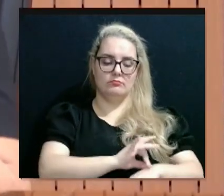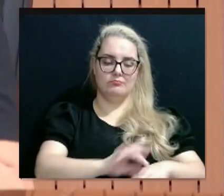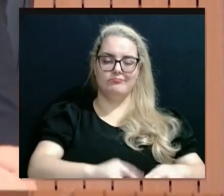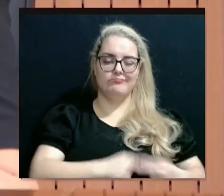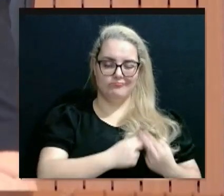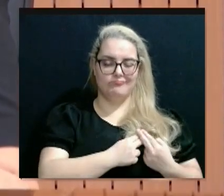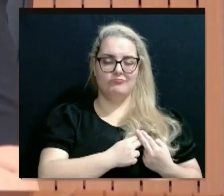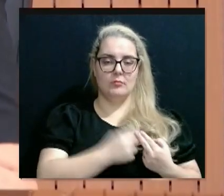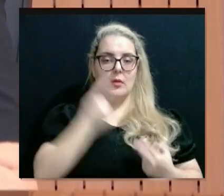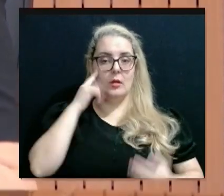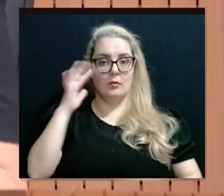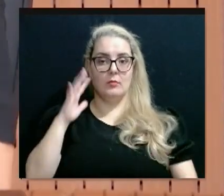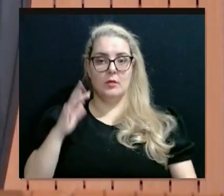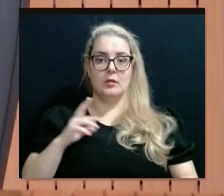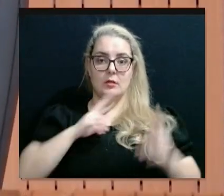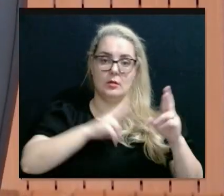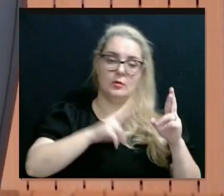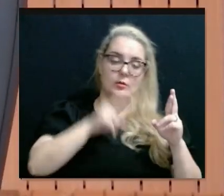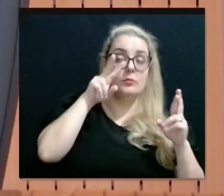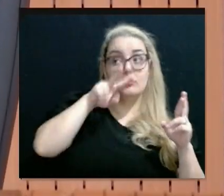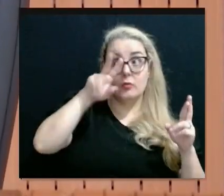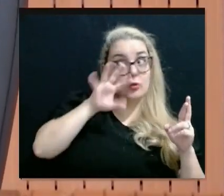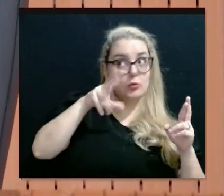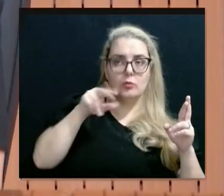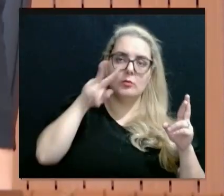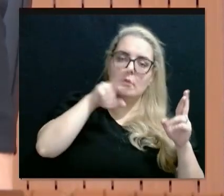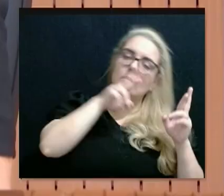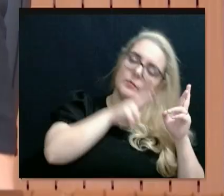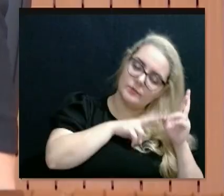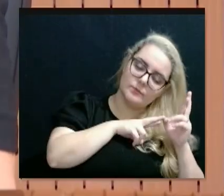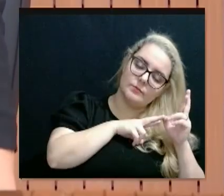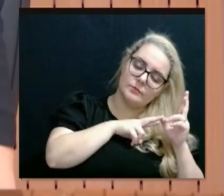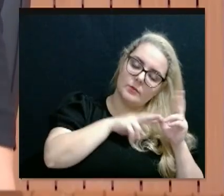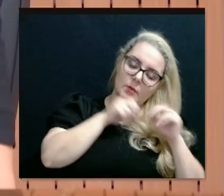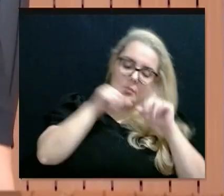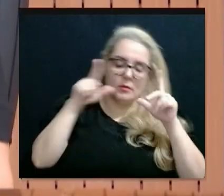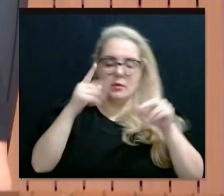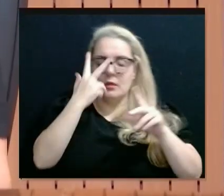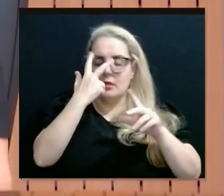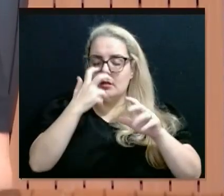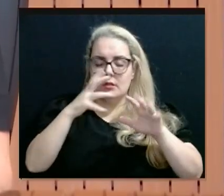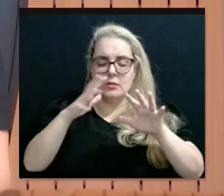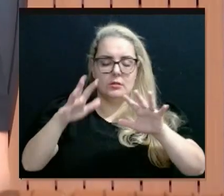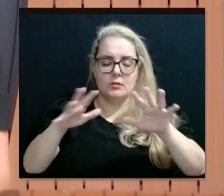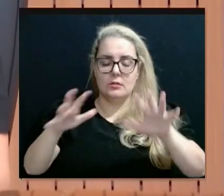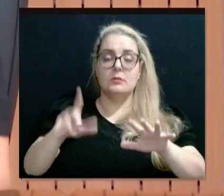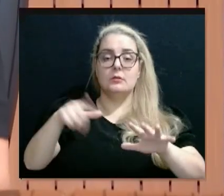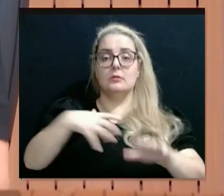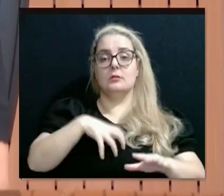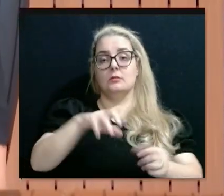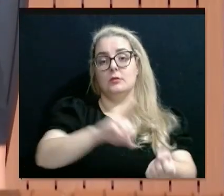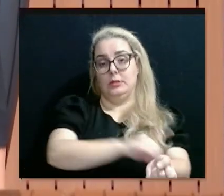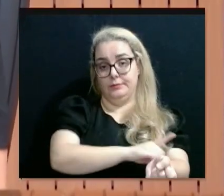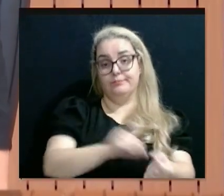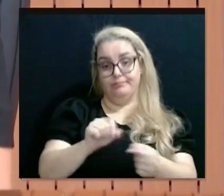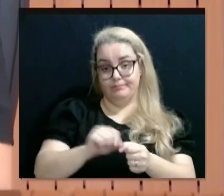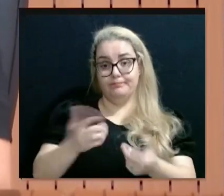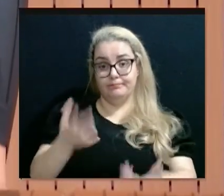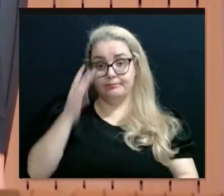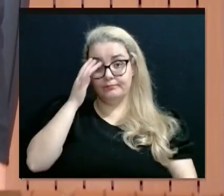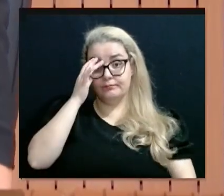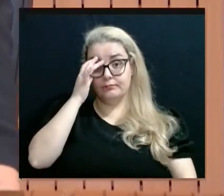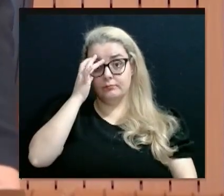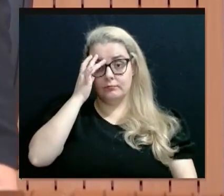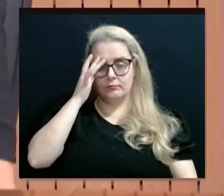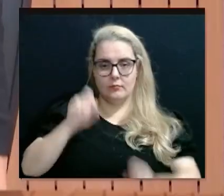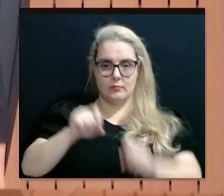dormir enxergando e acordar cego, que é isso que a diabetes faz, né? Então, a pessoa acorda cego, ela